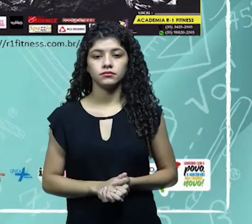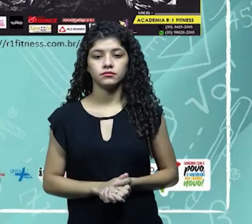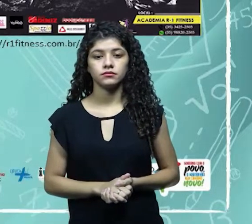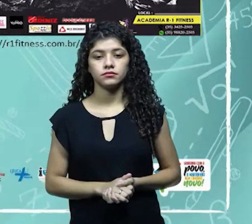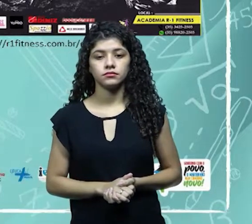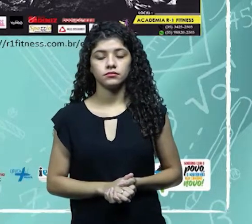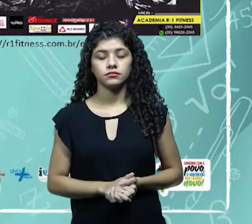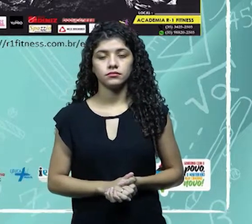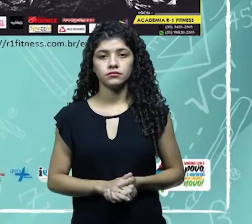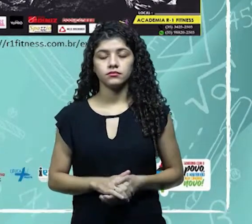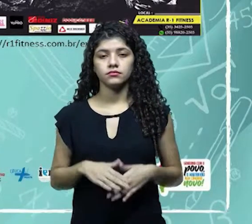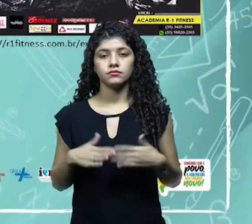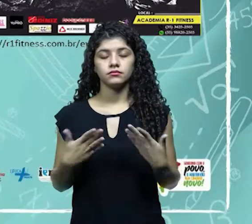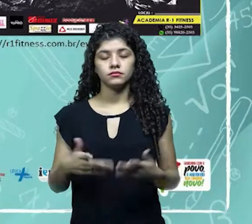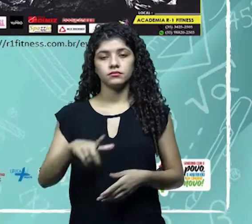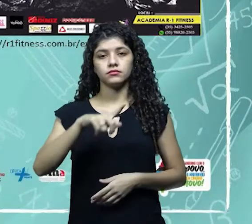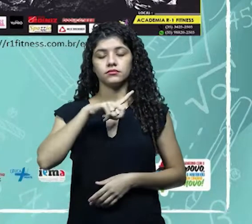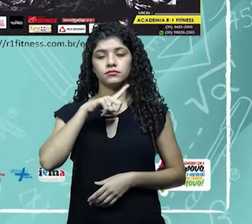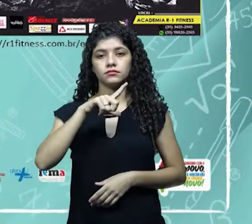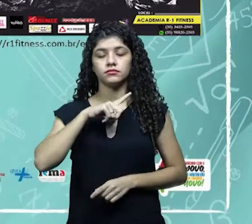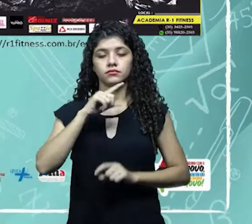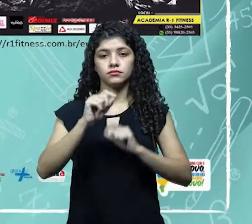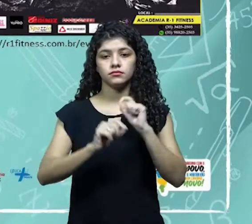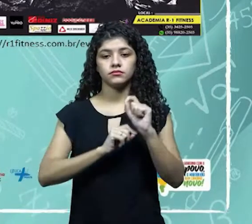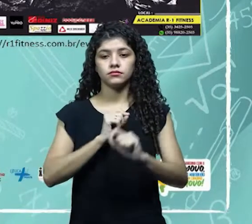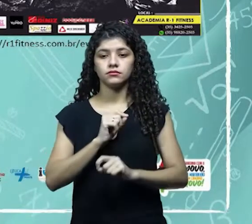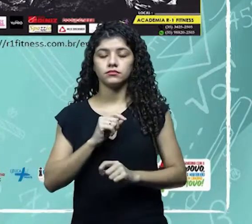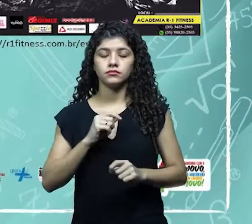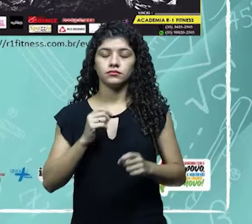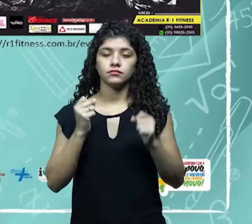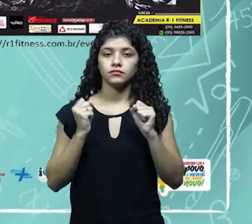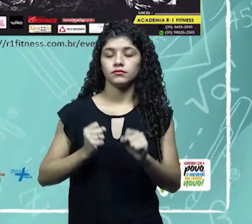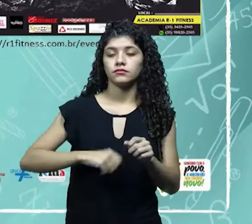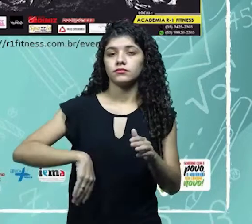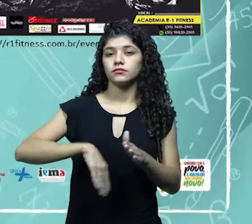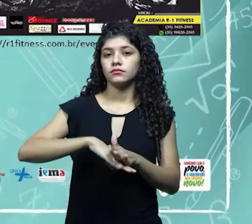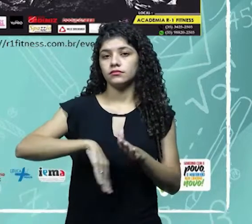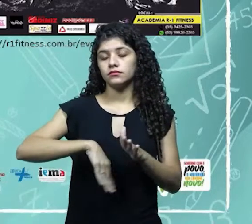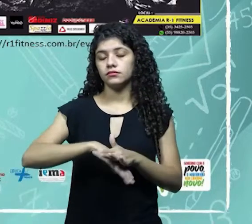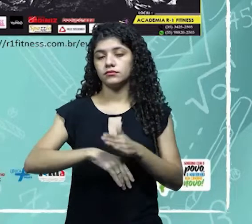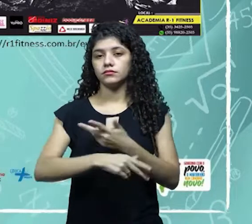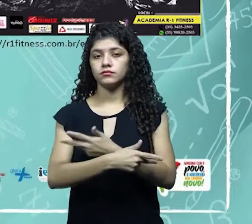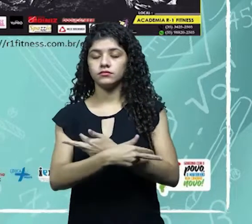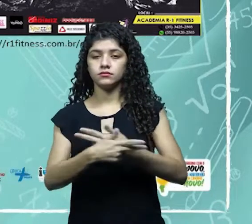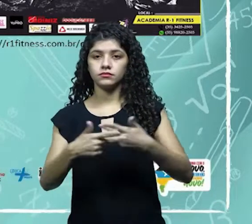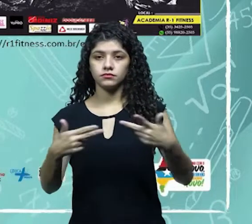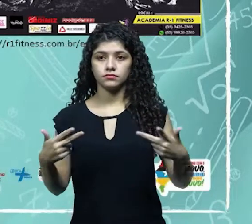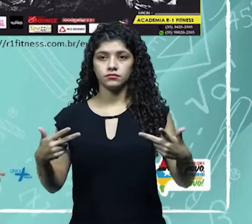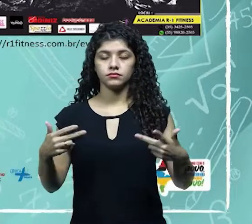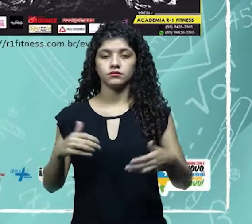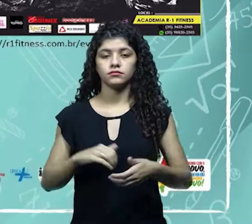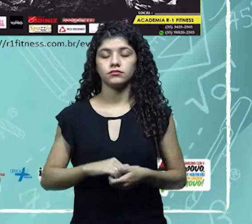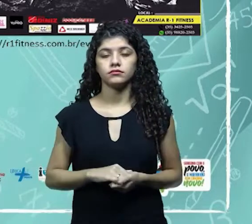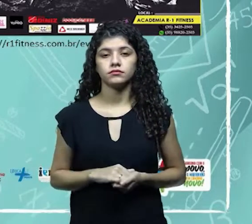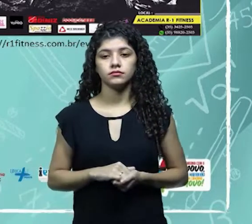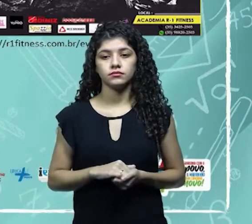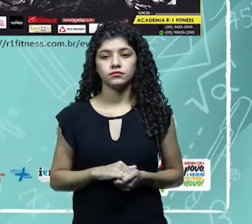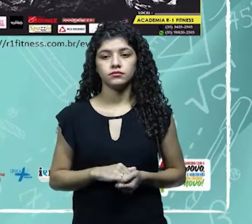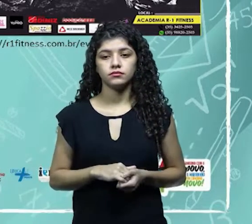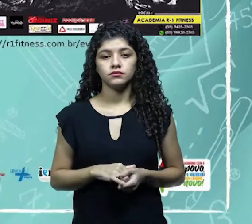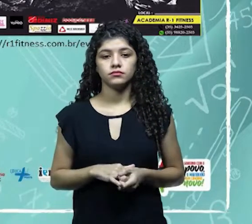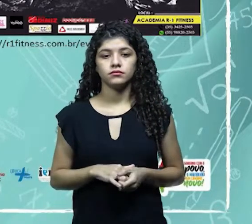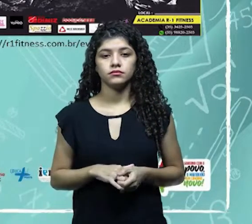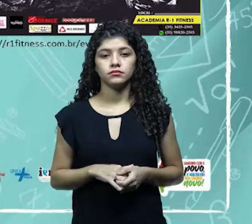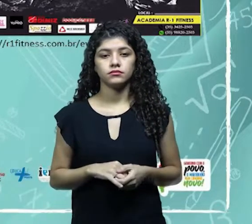bicicleta né bom então tem o campeonato pode ser campeonato de futebol enfim vários